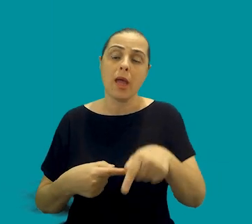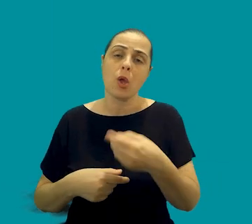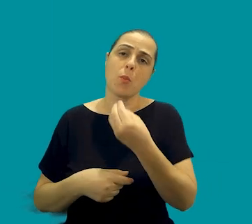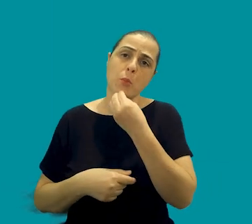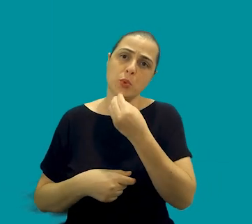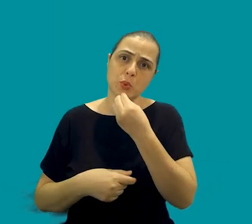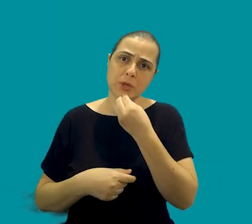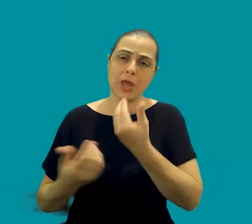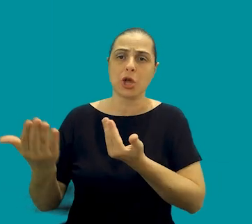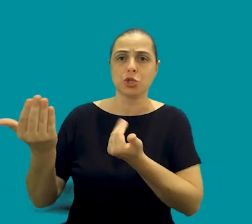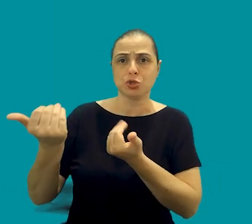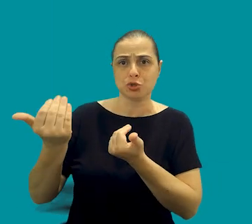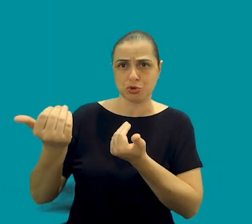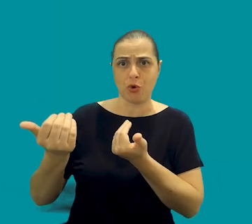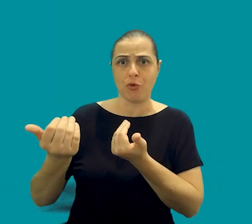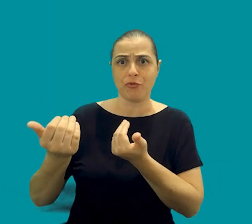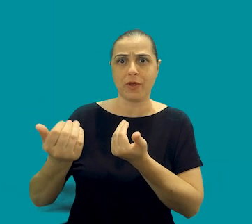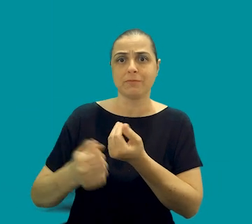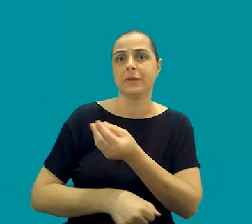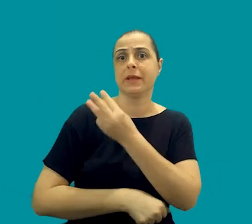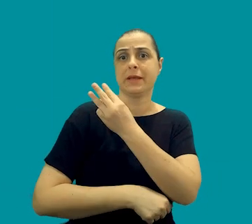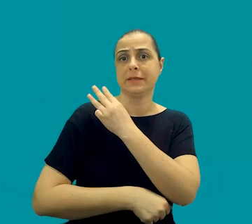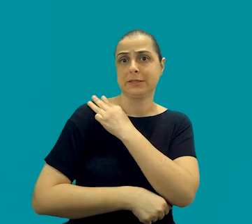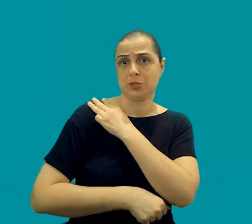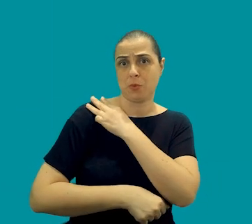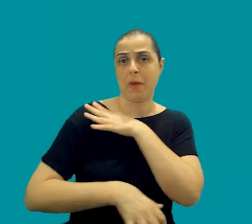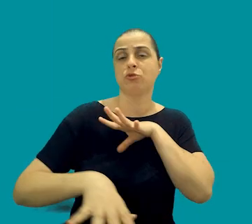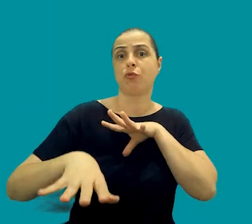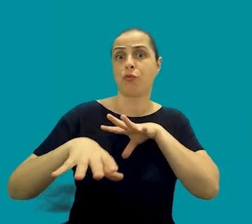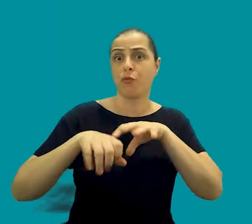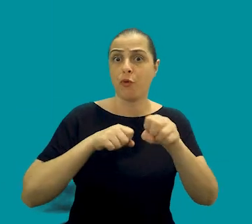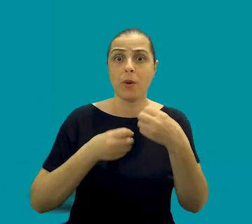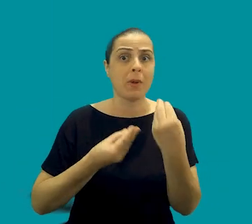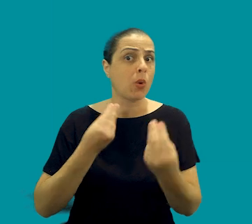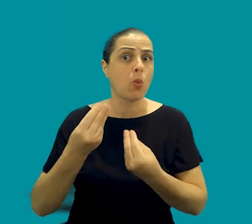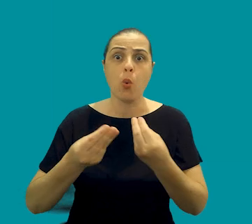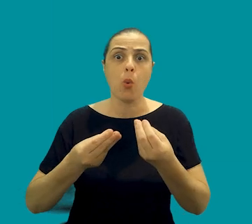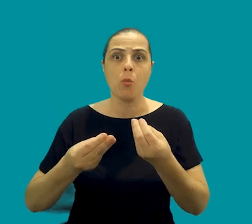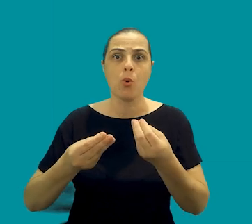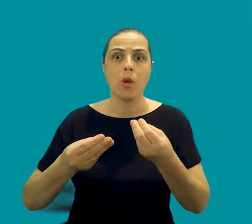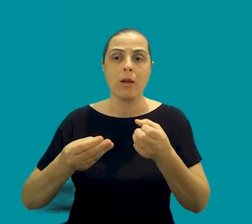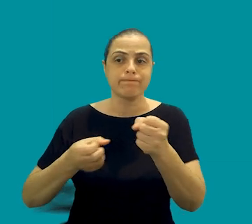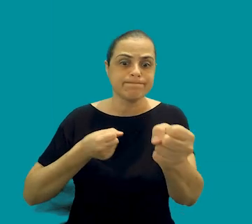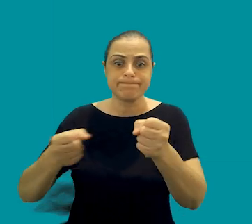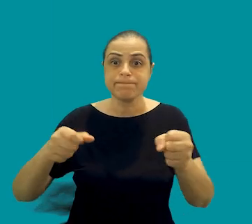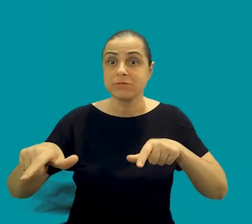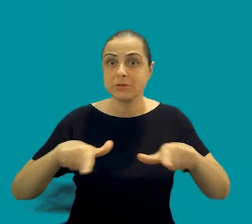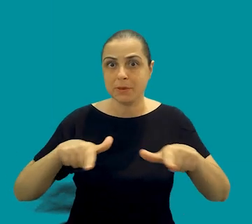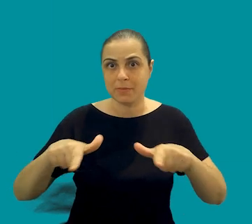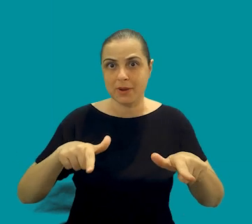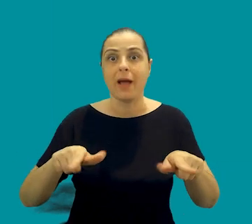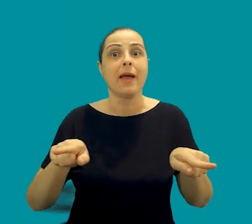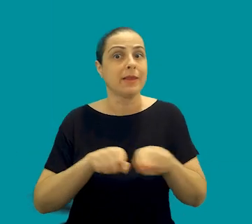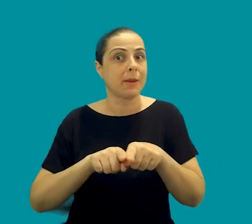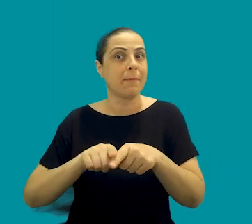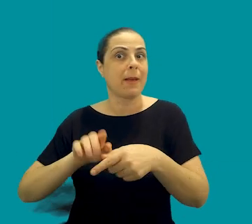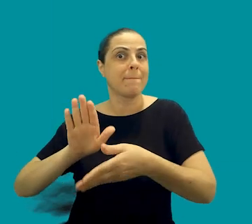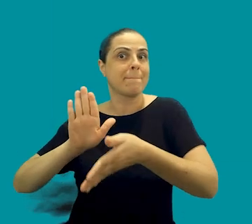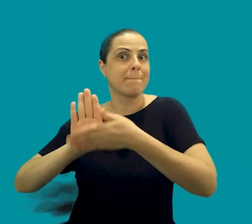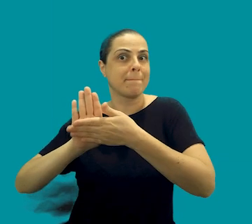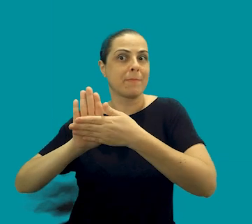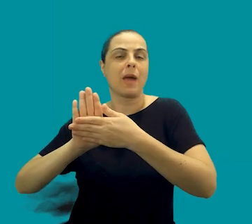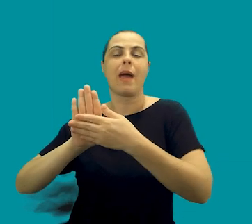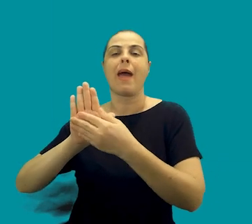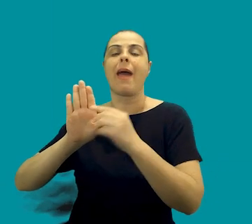vida do jovem do ensino médio e também na perspectiva da lei de jovem aprendiz. Nessa jornada,